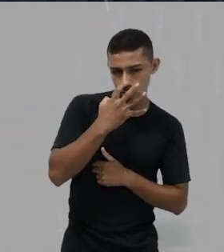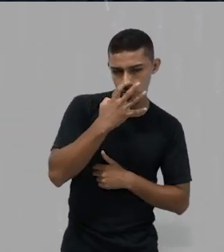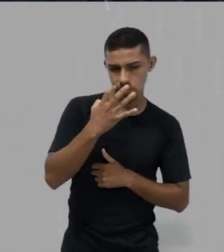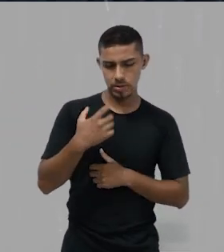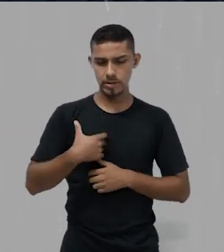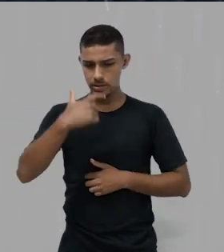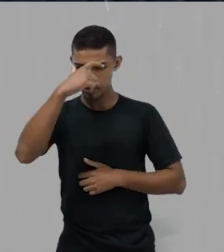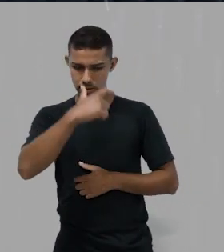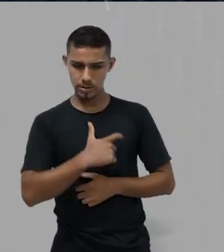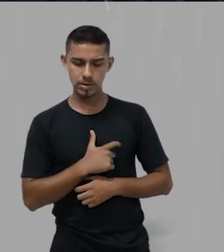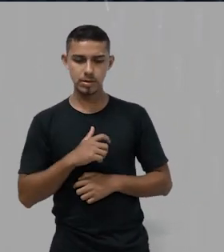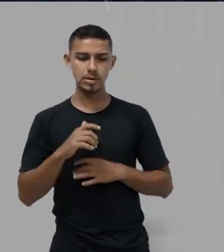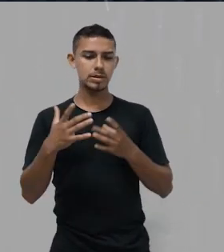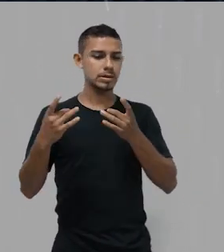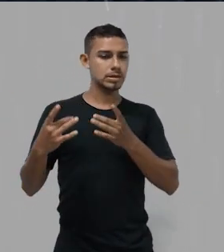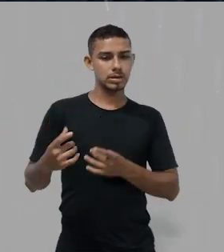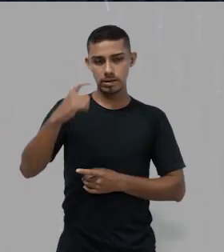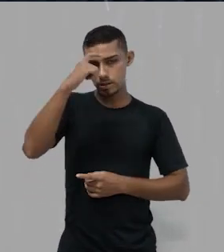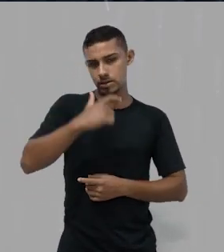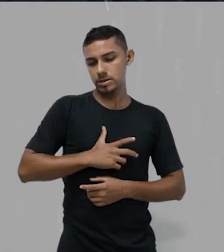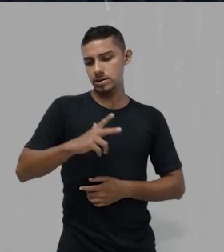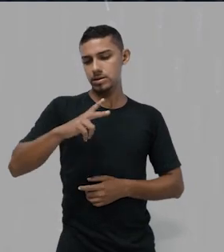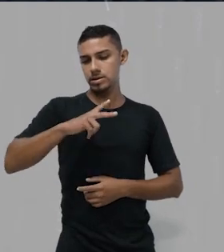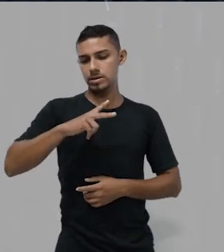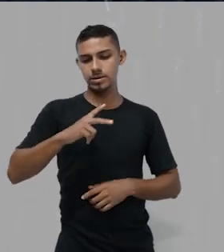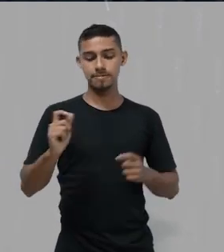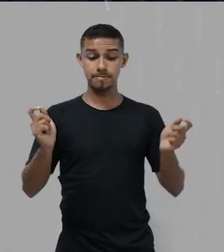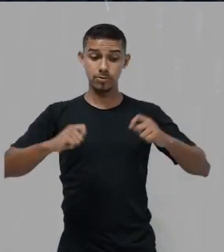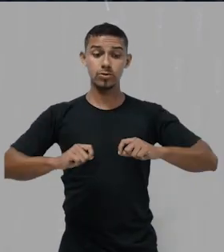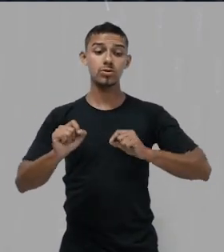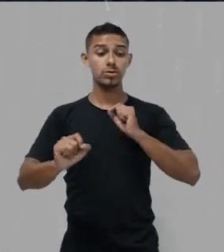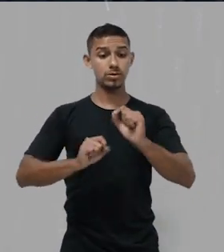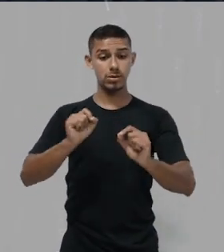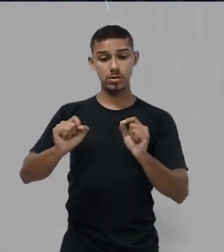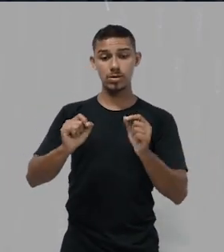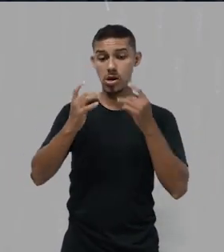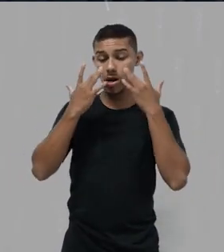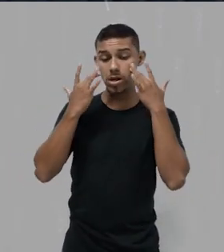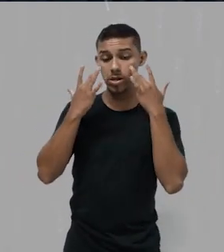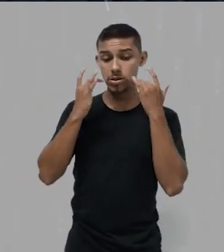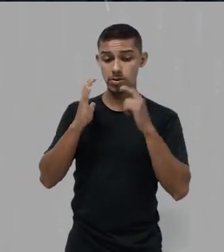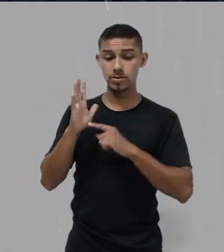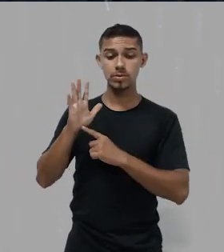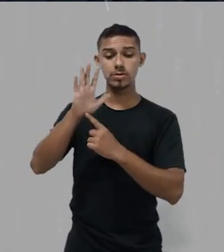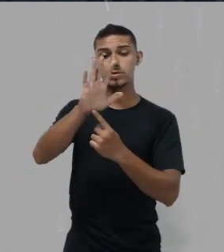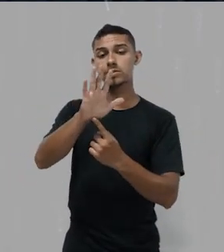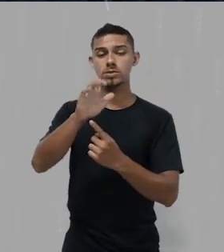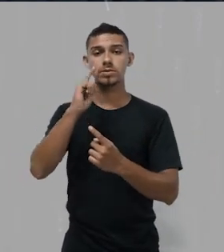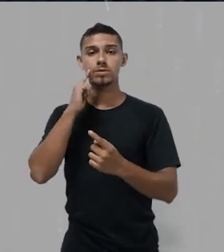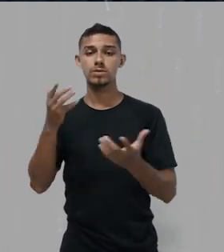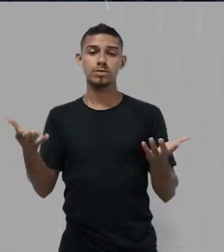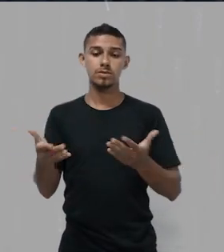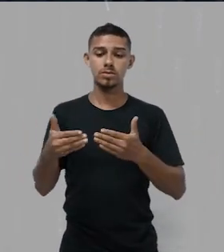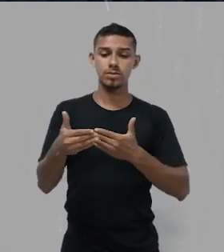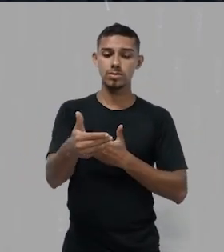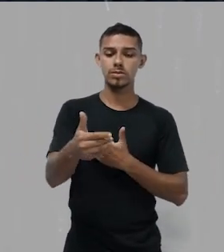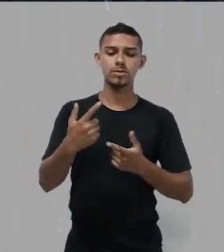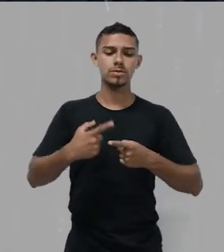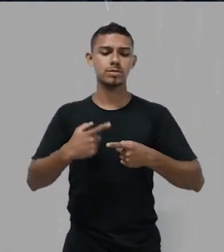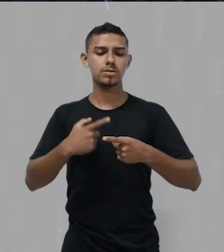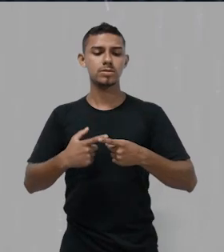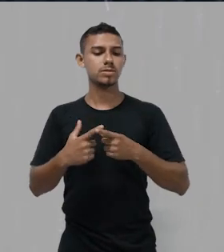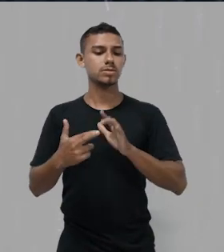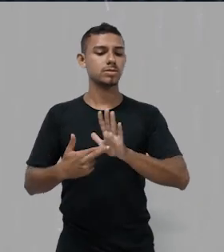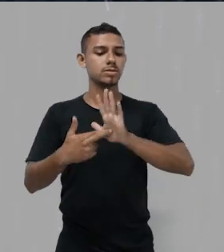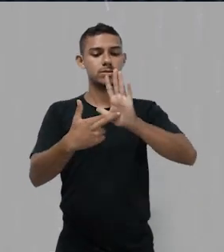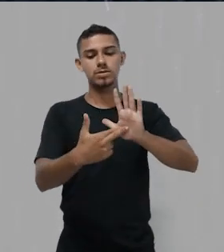estética pessoal. Eu vou tentar analisar o cubismo sobre o que o artista queria representar naquele momento. Por que que ele representou daquela